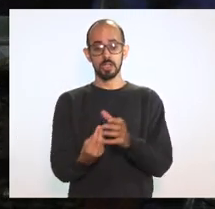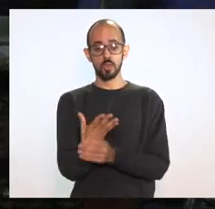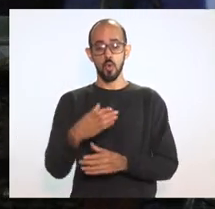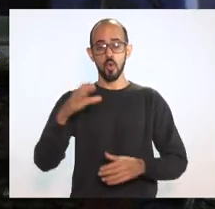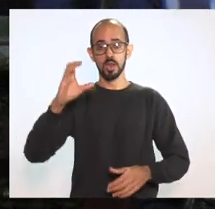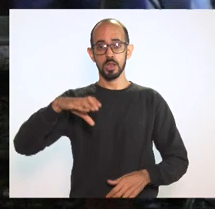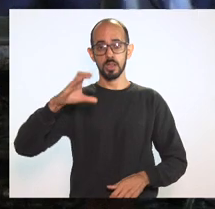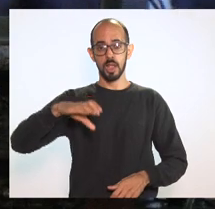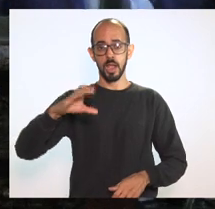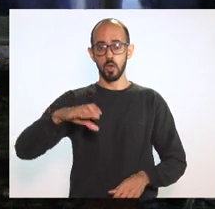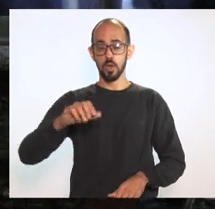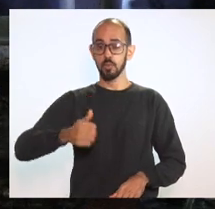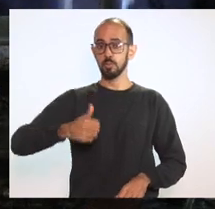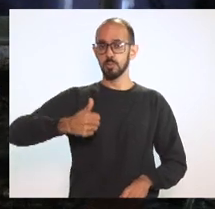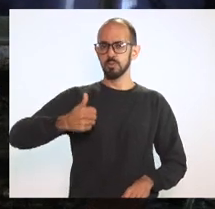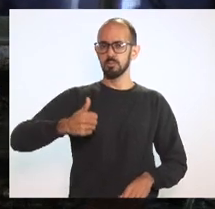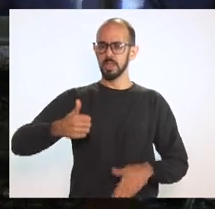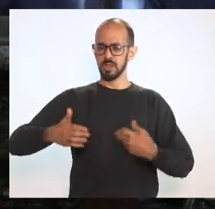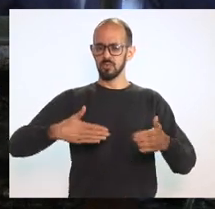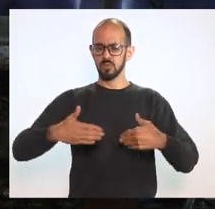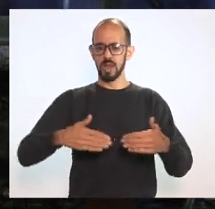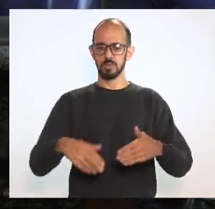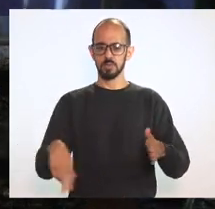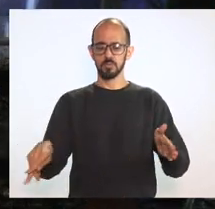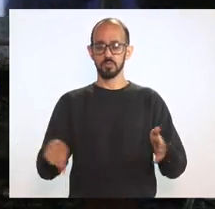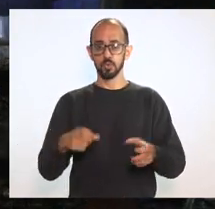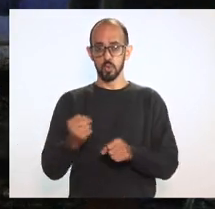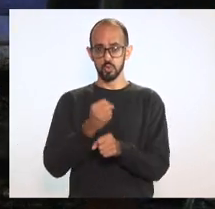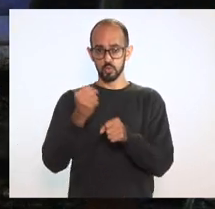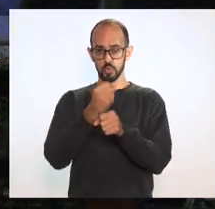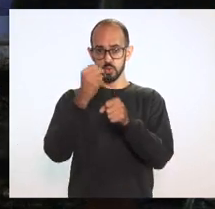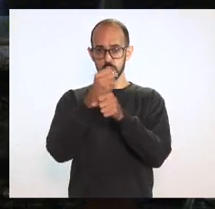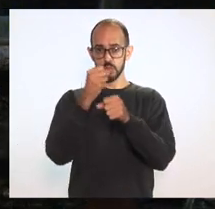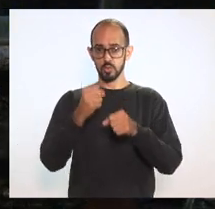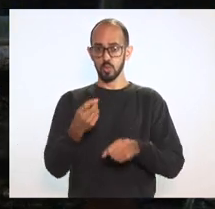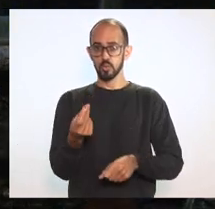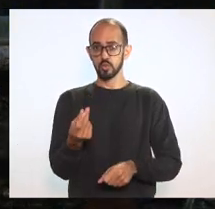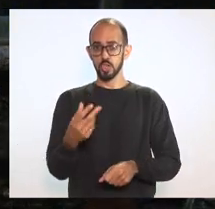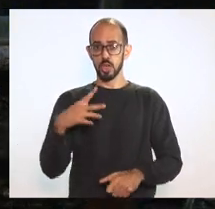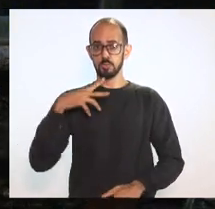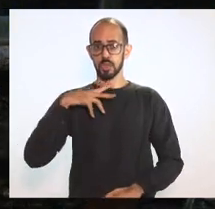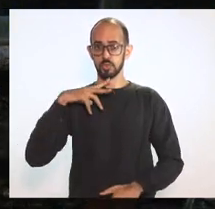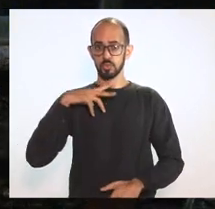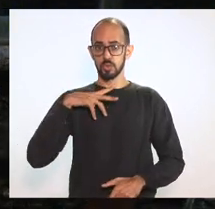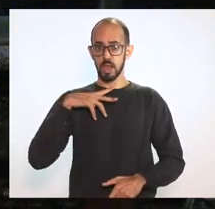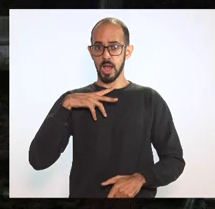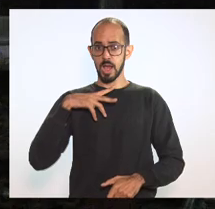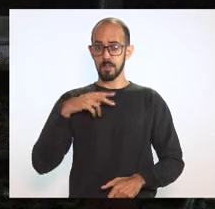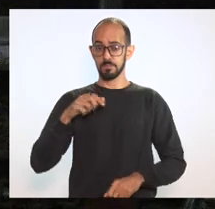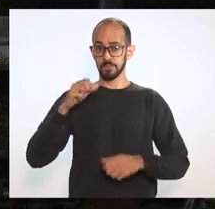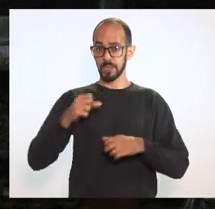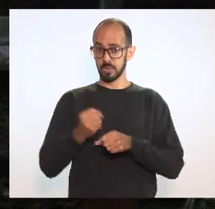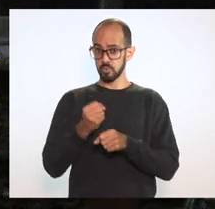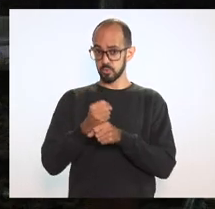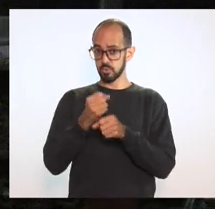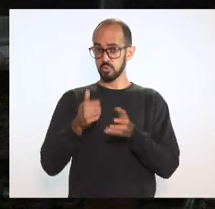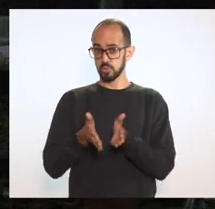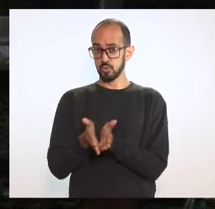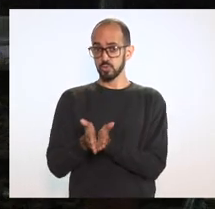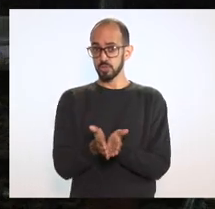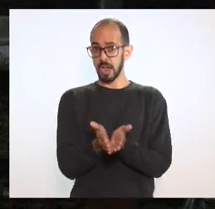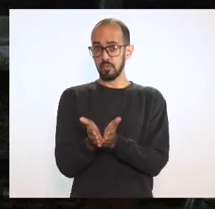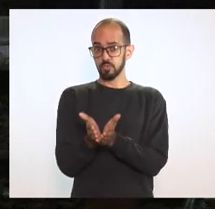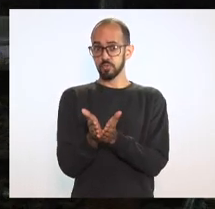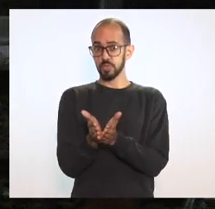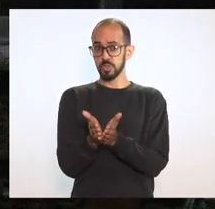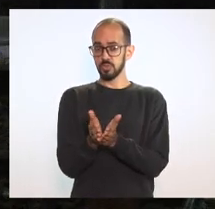Niterói. Construído com capital privado, o estaleiro foi considerado como um marco importante do processo